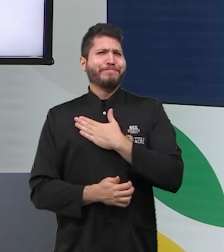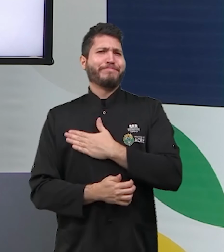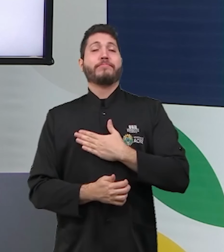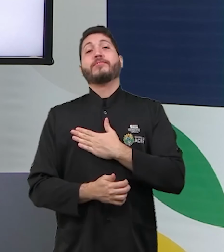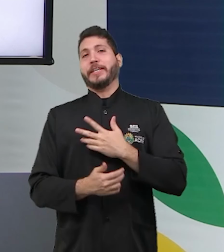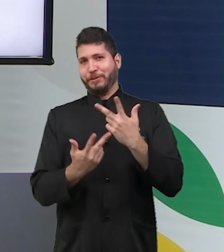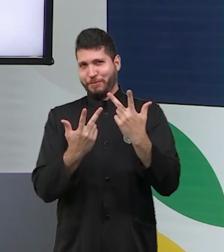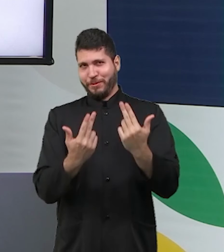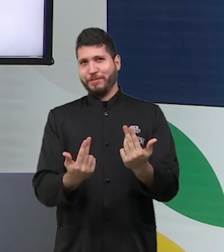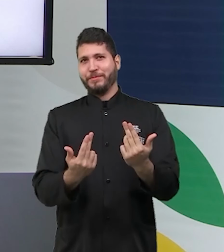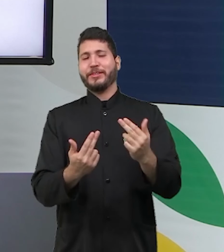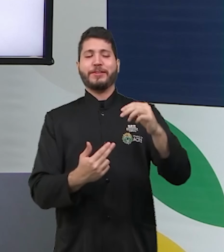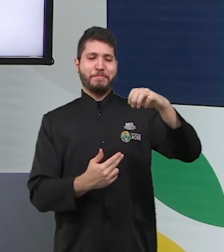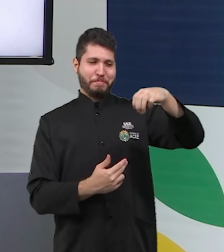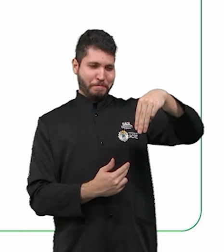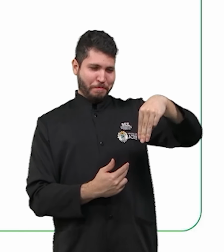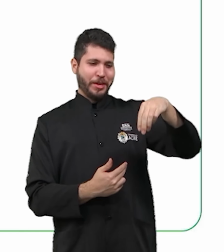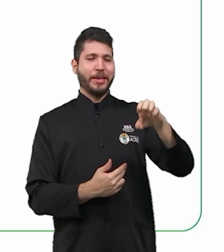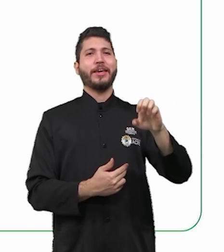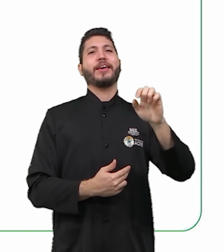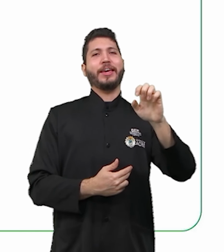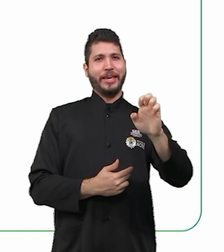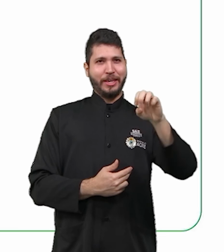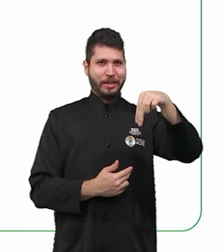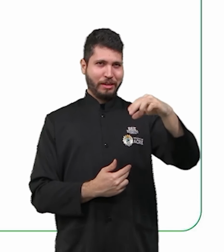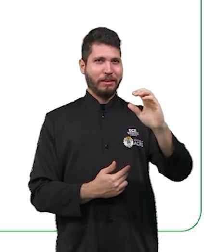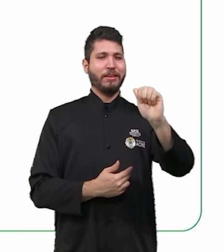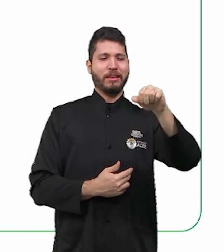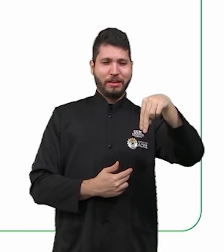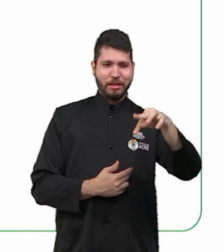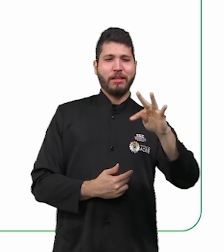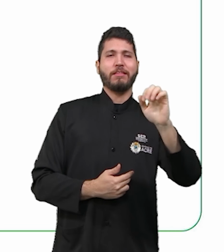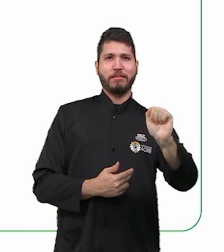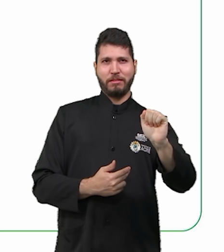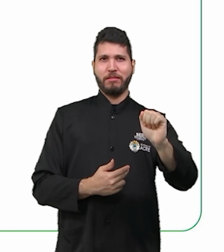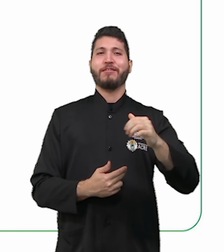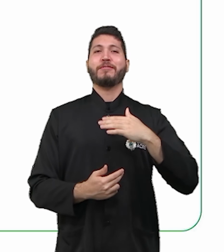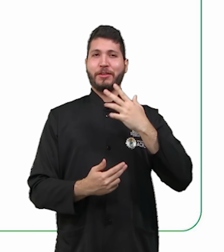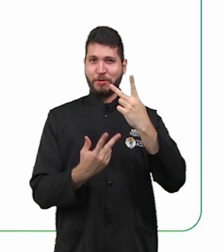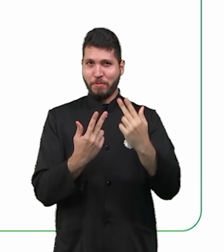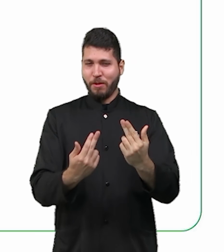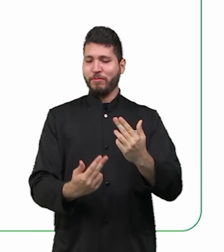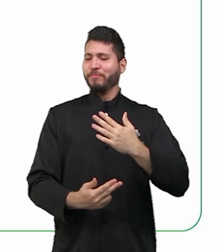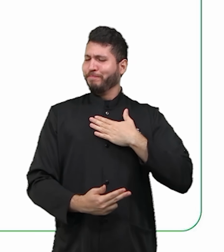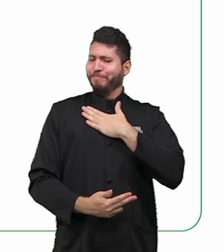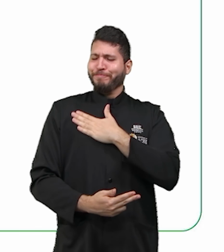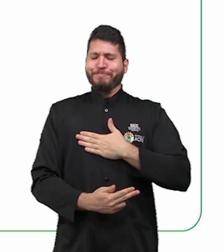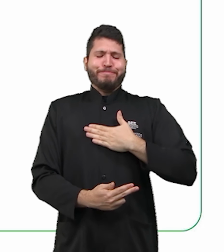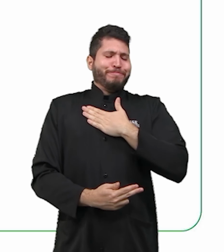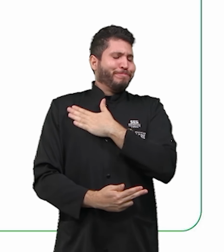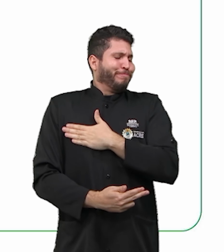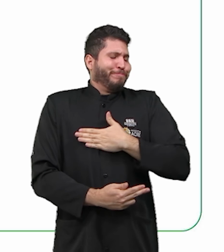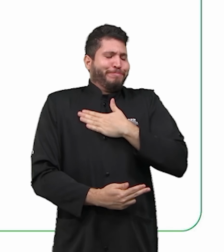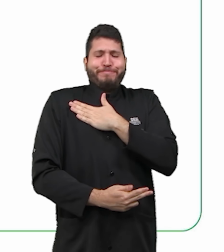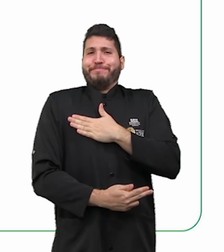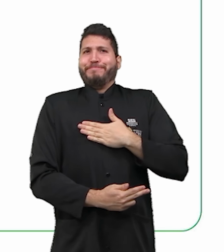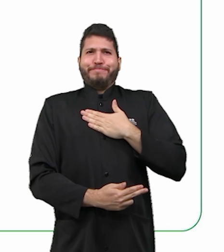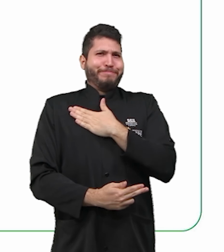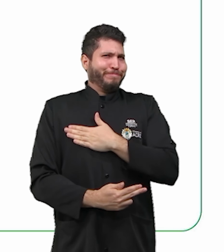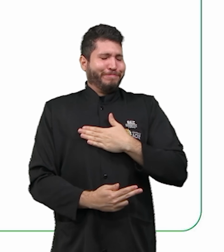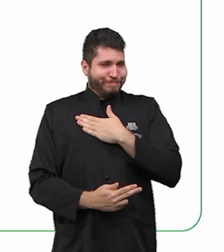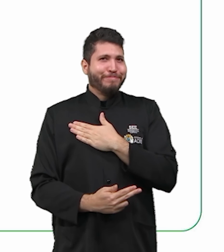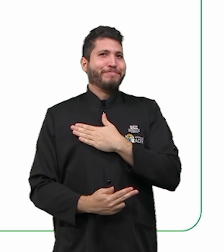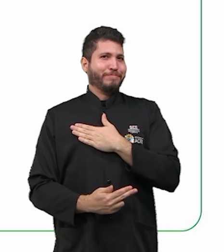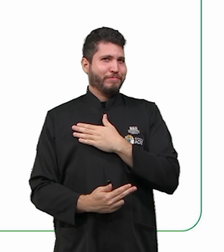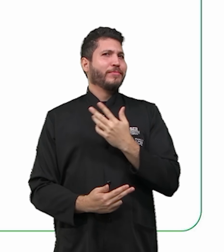verbo gostar em espanhol. Então, percebam aí, ó, gusta, gusta, uma forma no singular e uma